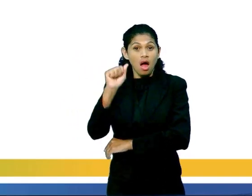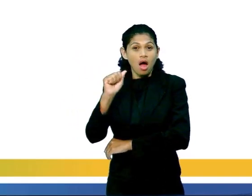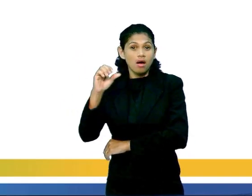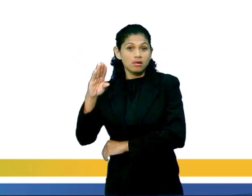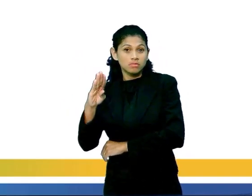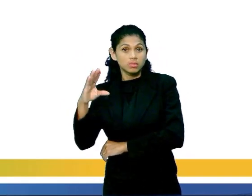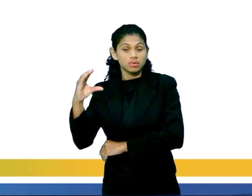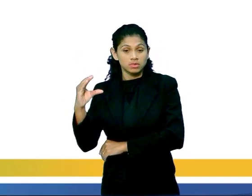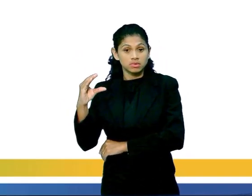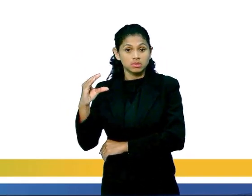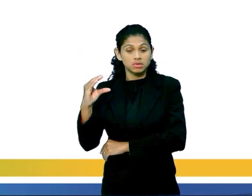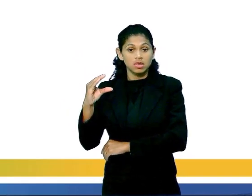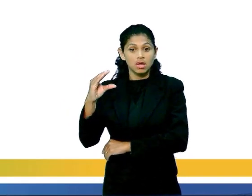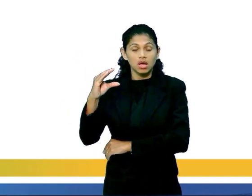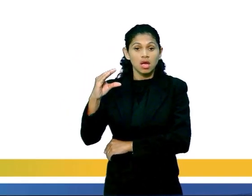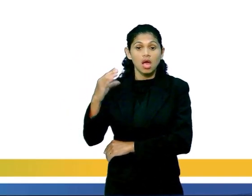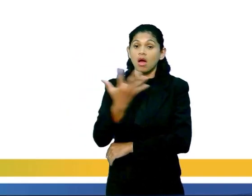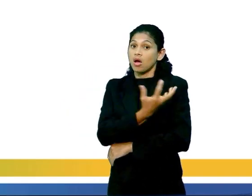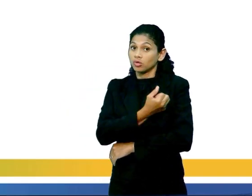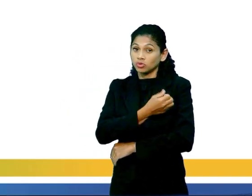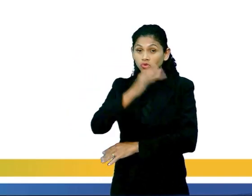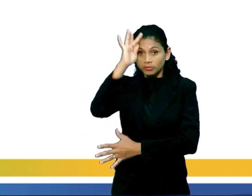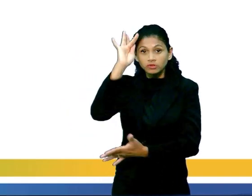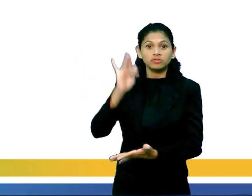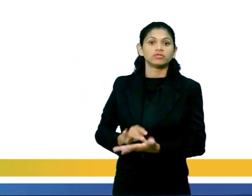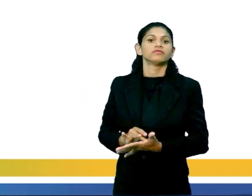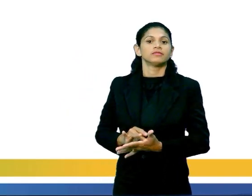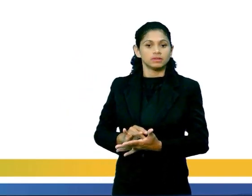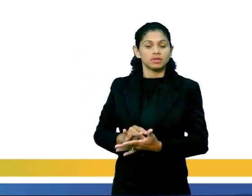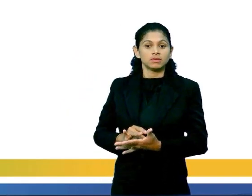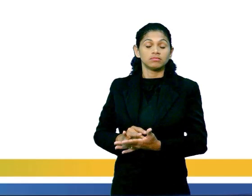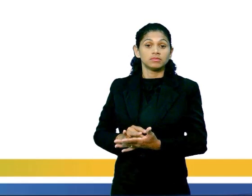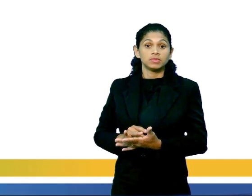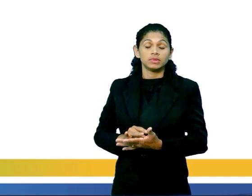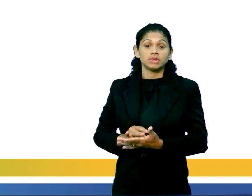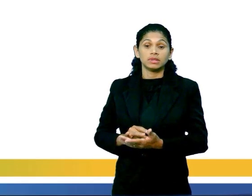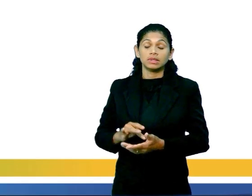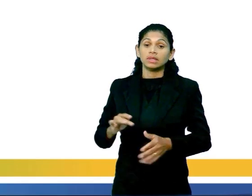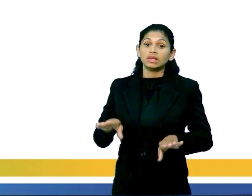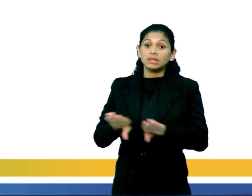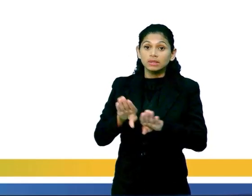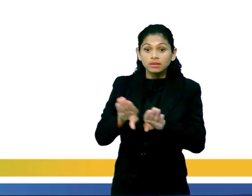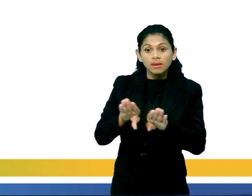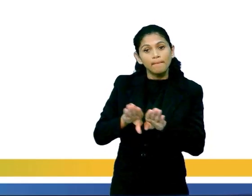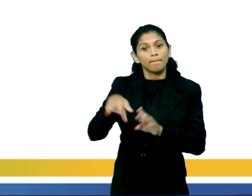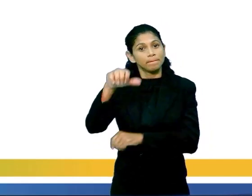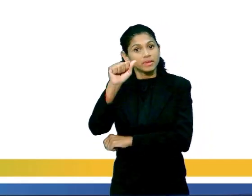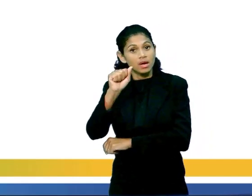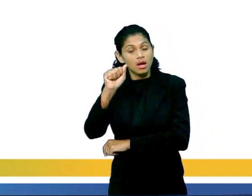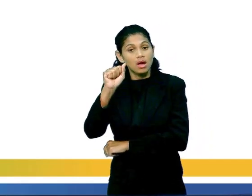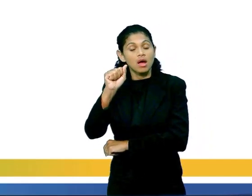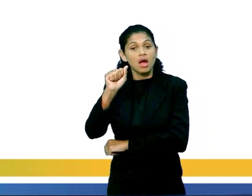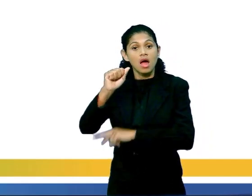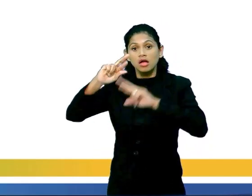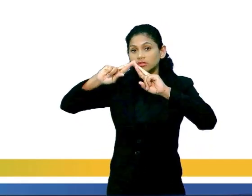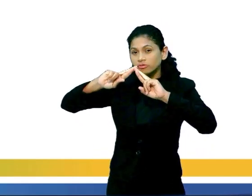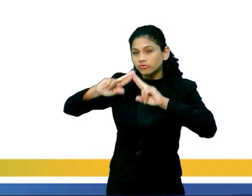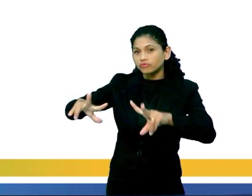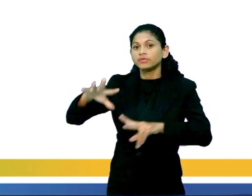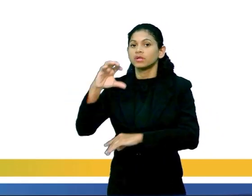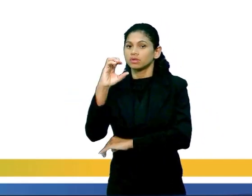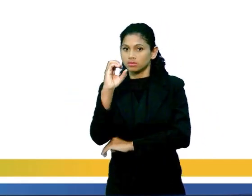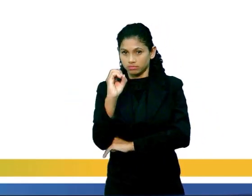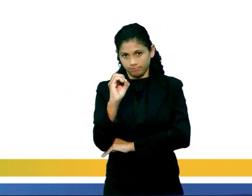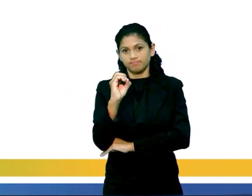diferente de zero, tá bom? Temos um exemplo prático, o qual nós fazemos várias vezes nas nossas atividades